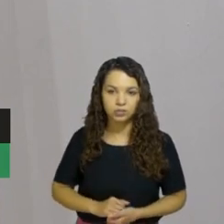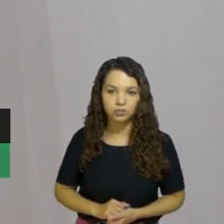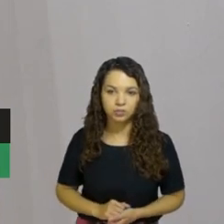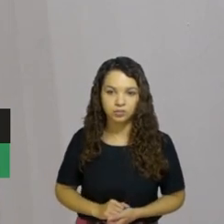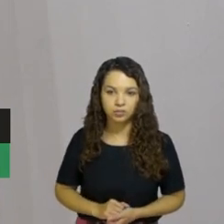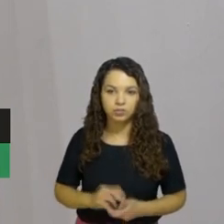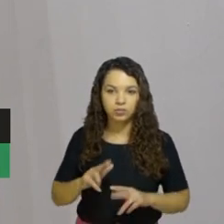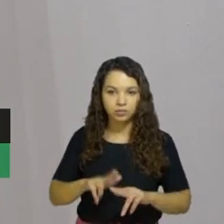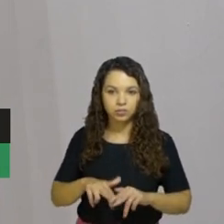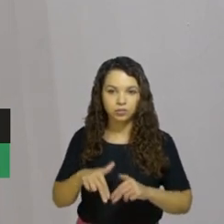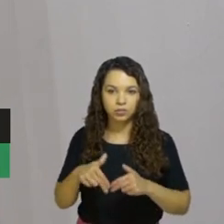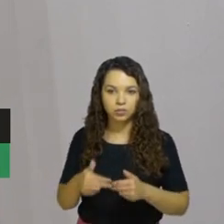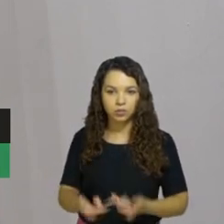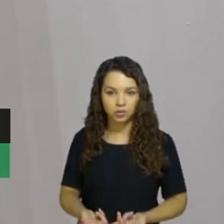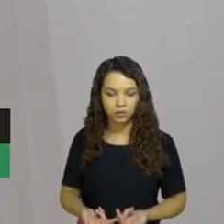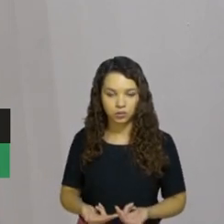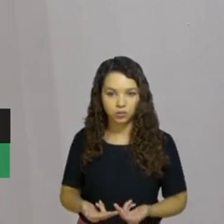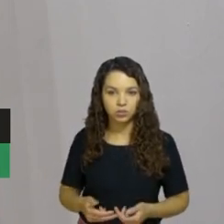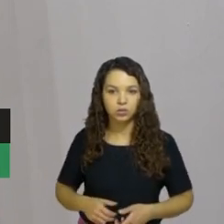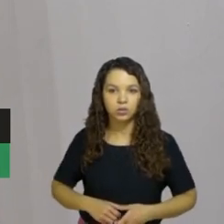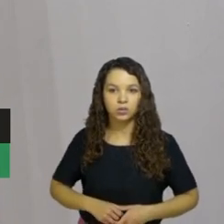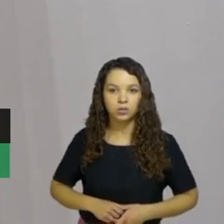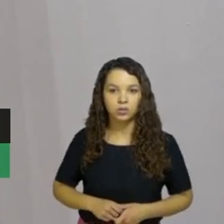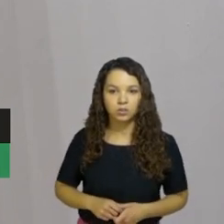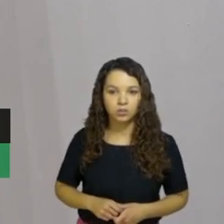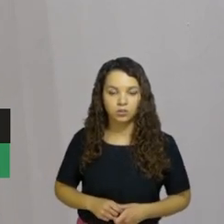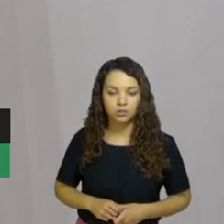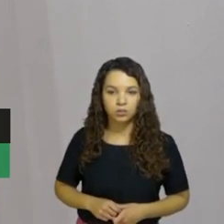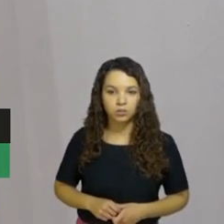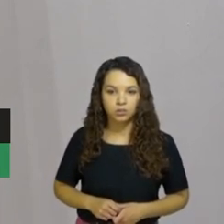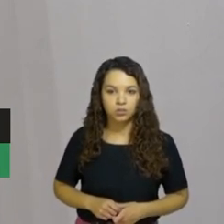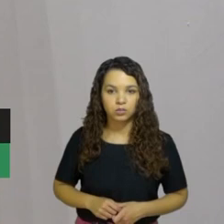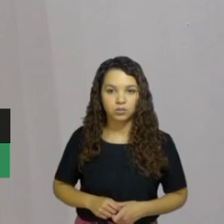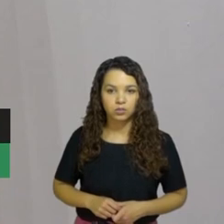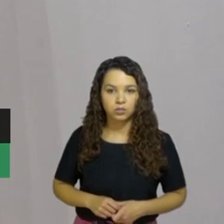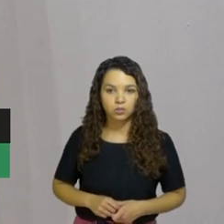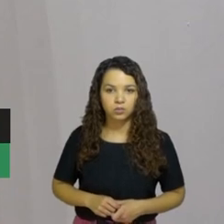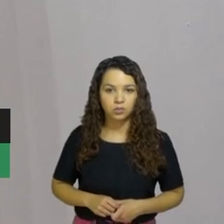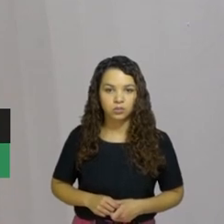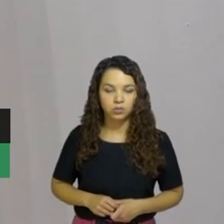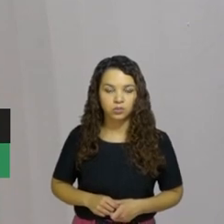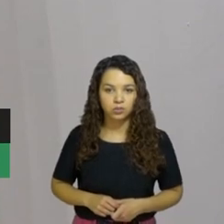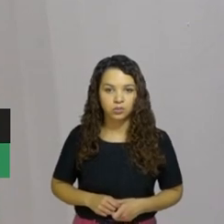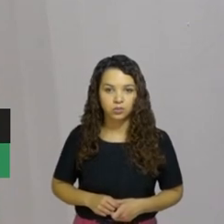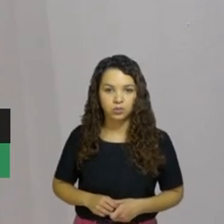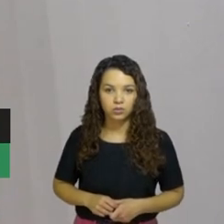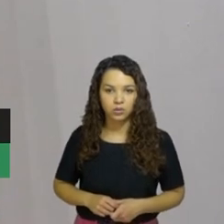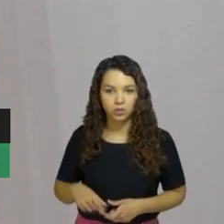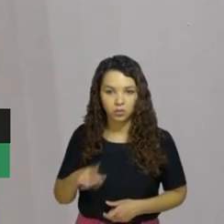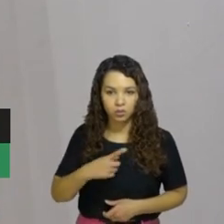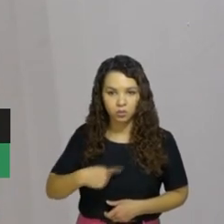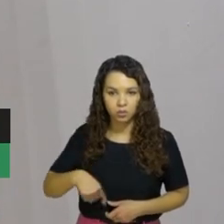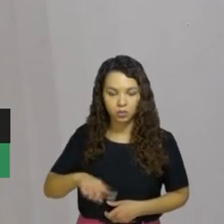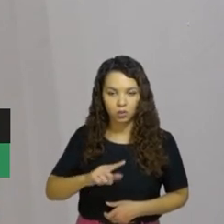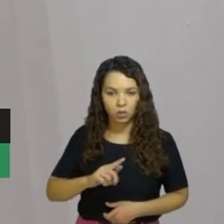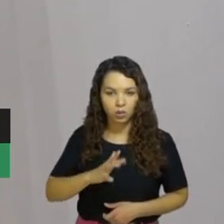isso, não há nada mais condenável e